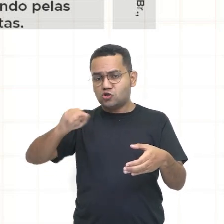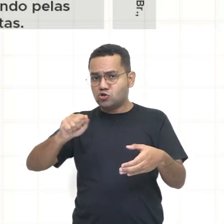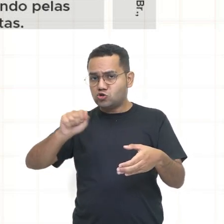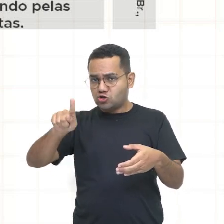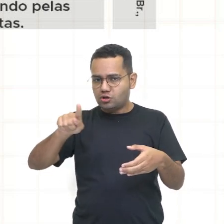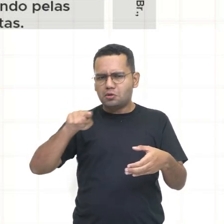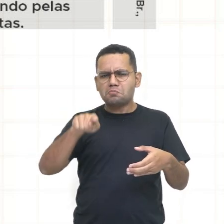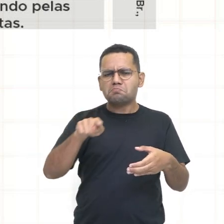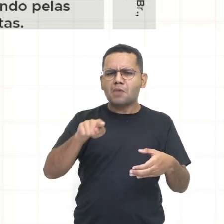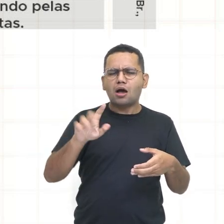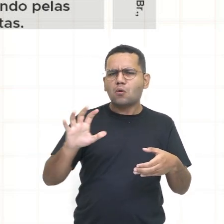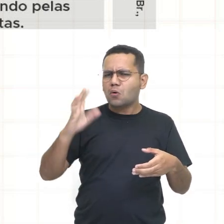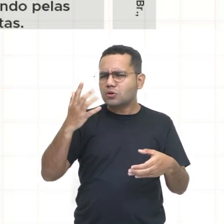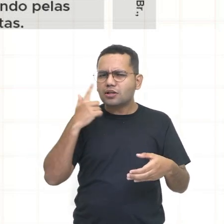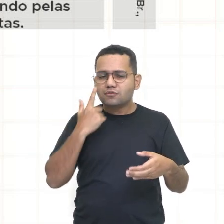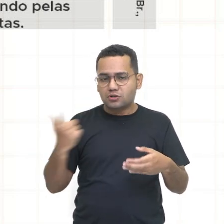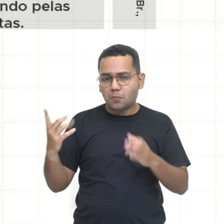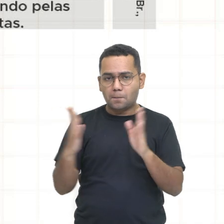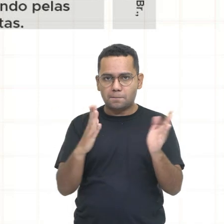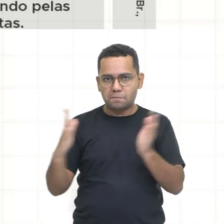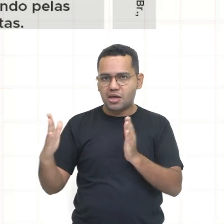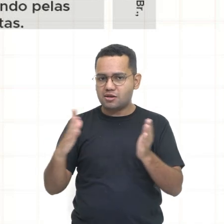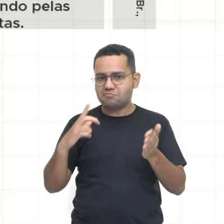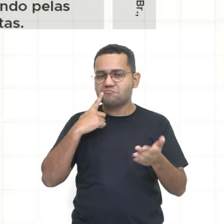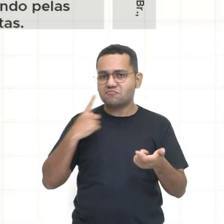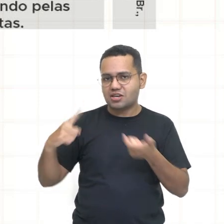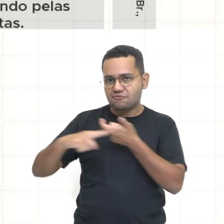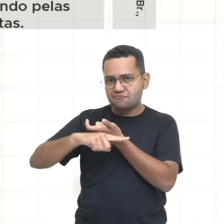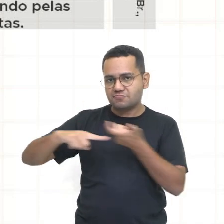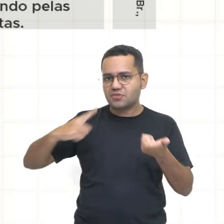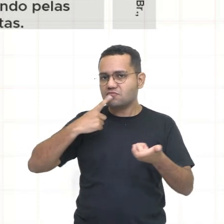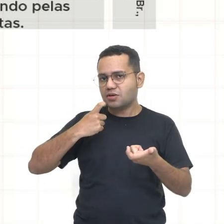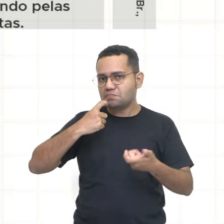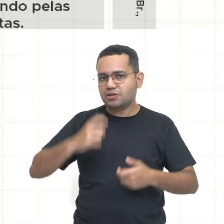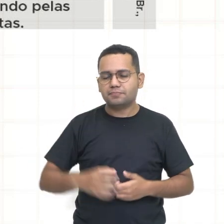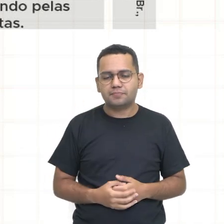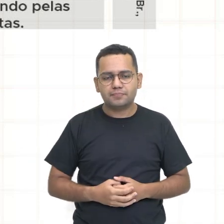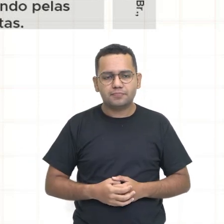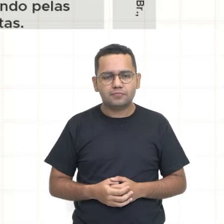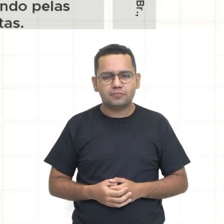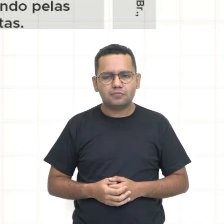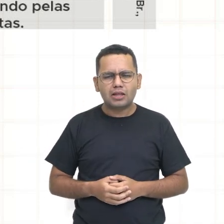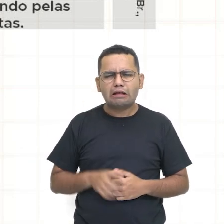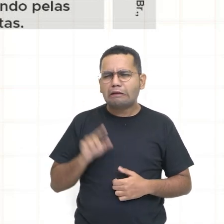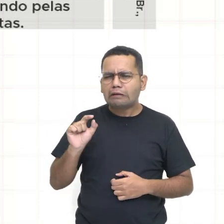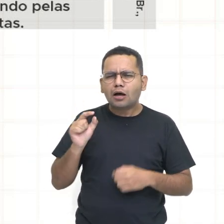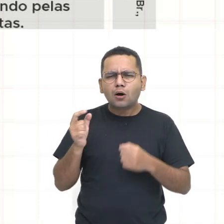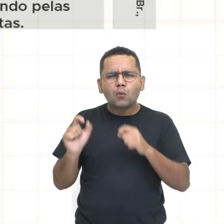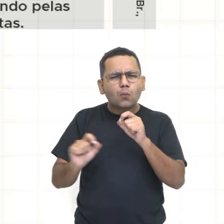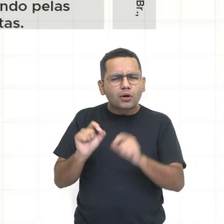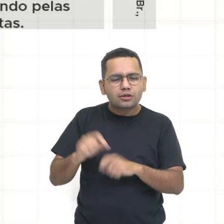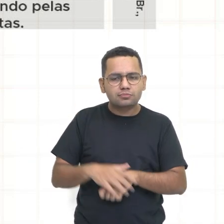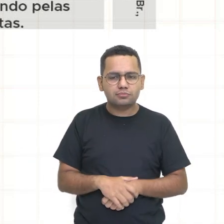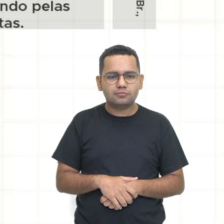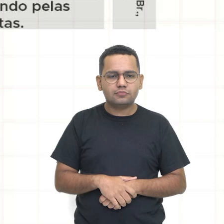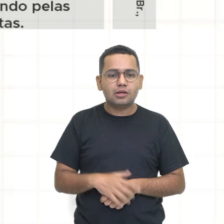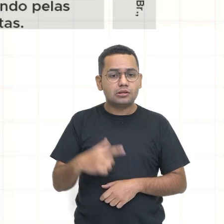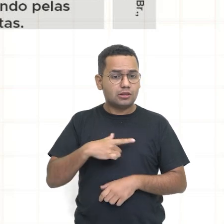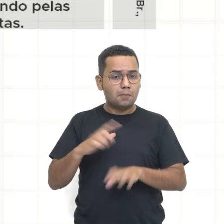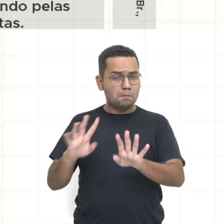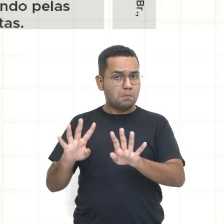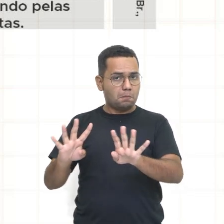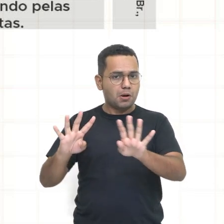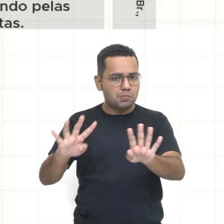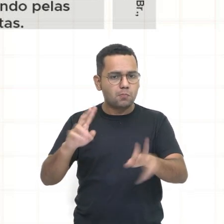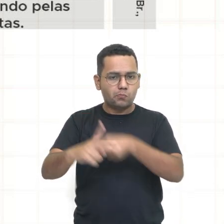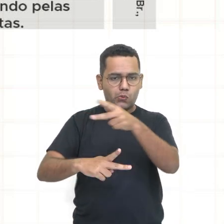entre 1983 e 1984. O que foi esse movimento? Foi um movimento popular